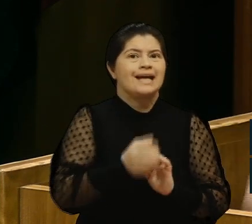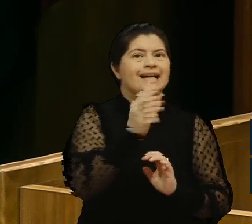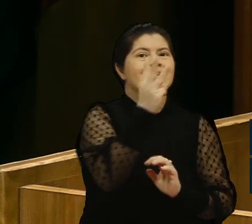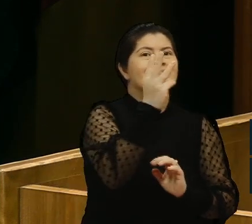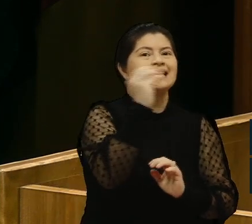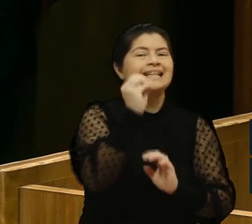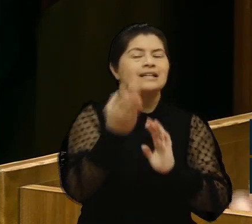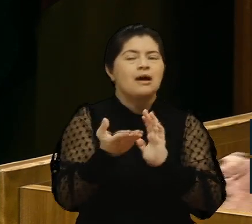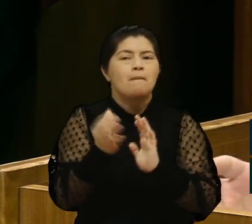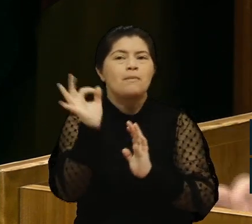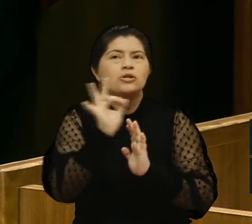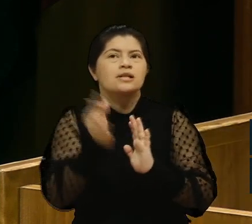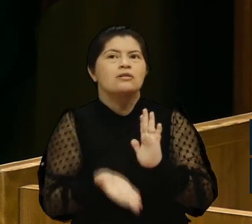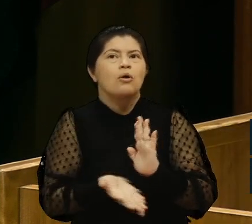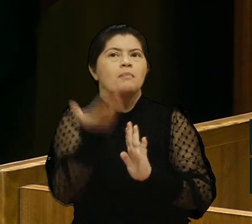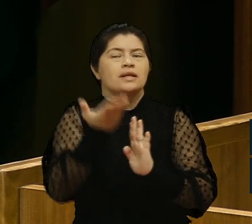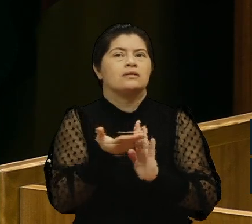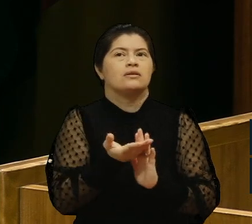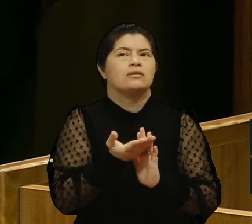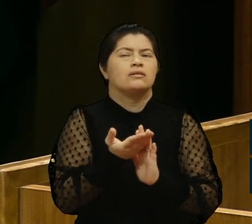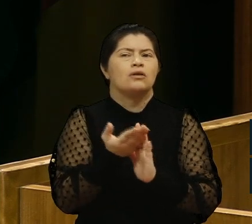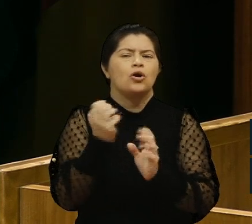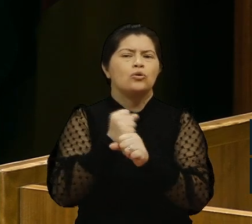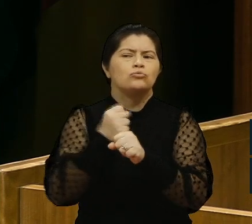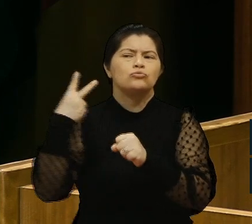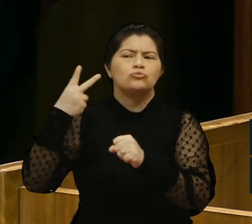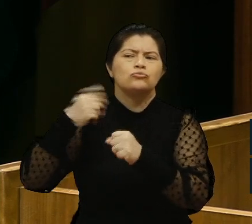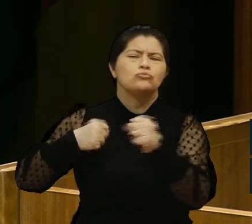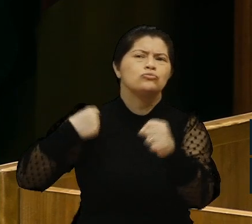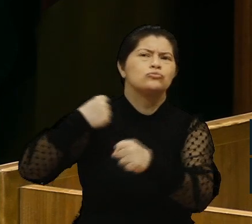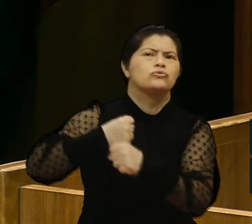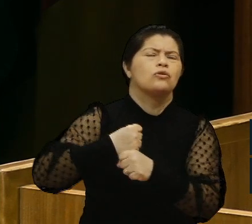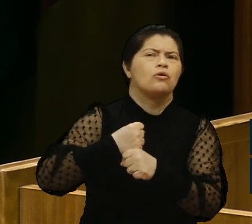30% de aumento. E nos últimos 2 anos a inflação foi quanto?